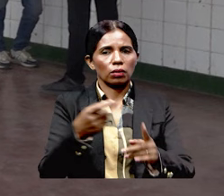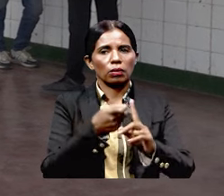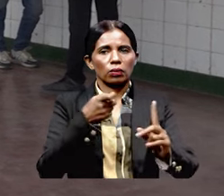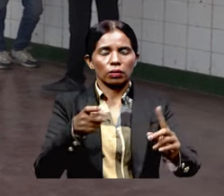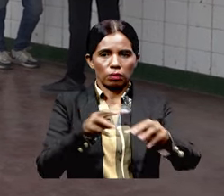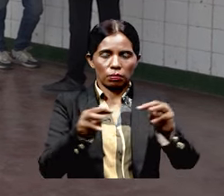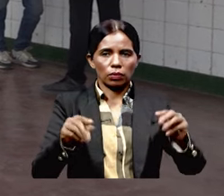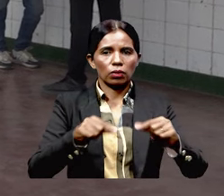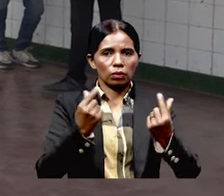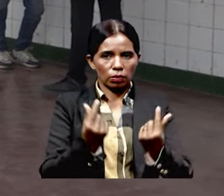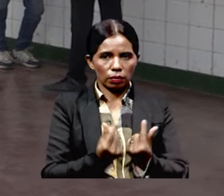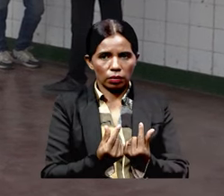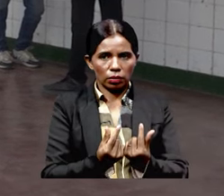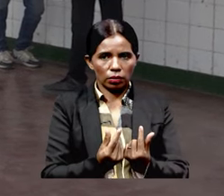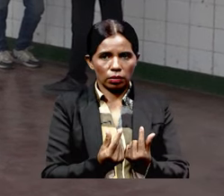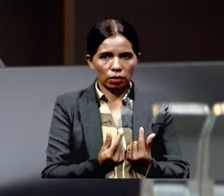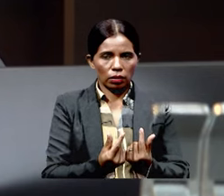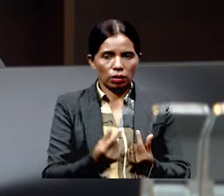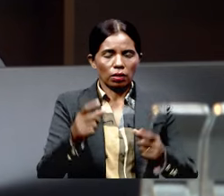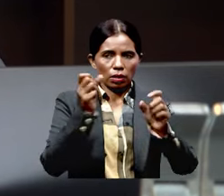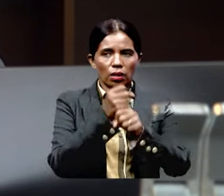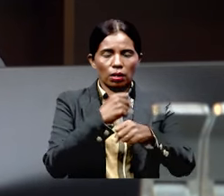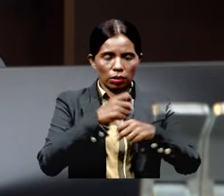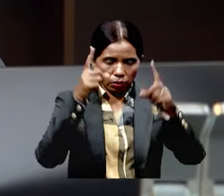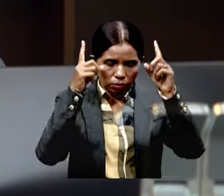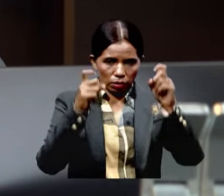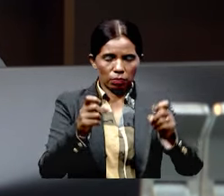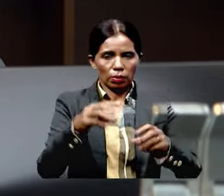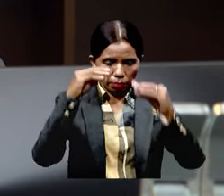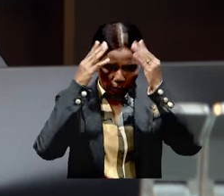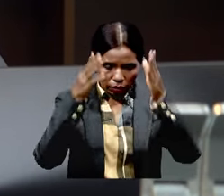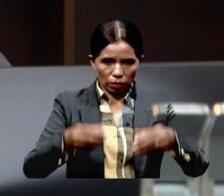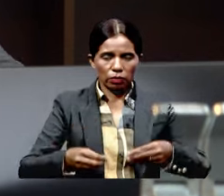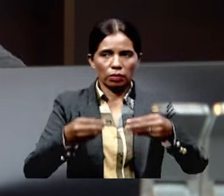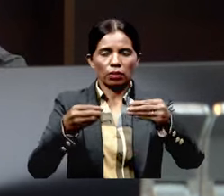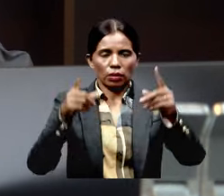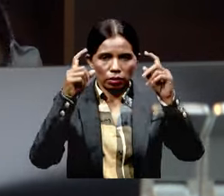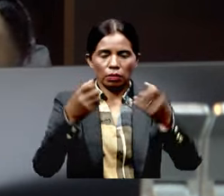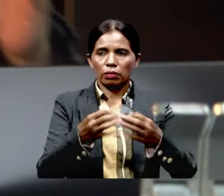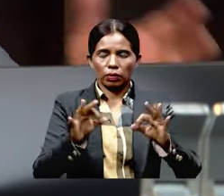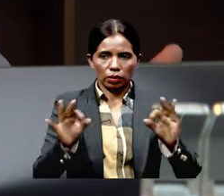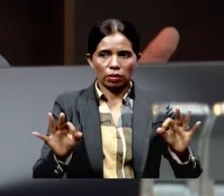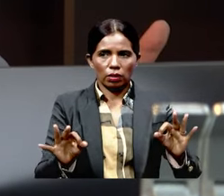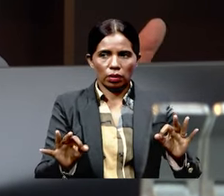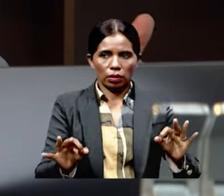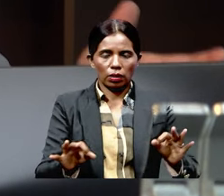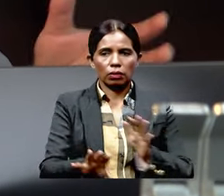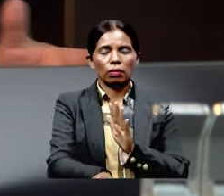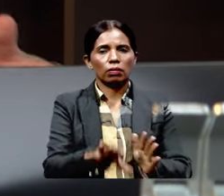husi equipa momento halé exame né professor se chama hal pontos depois ba exame outro dia depois hal tan